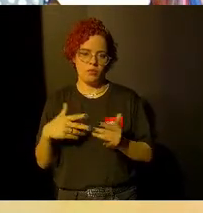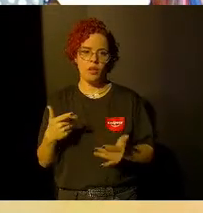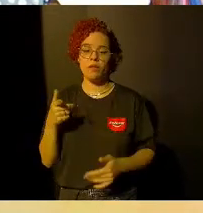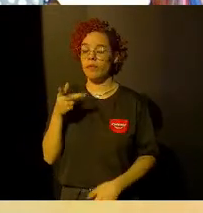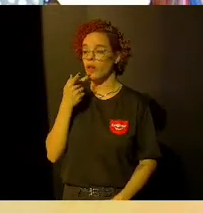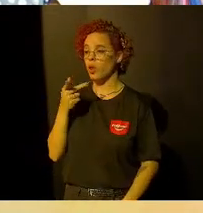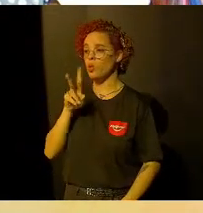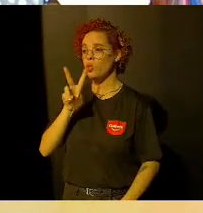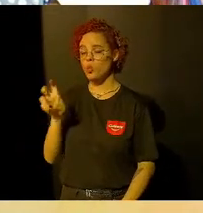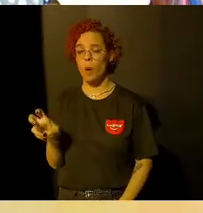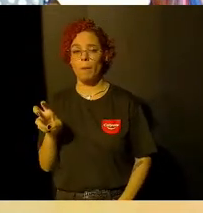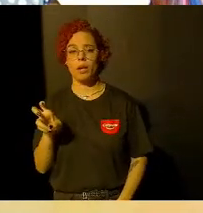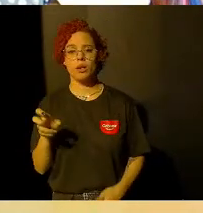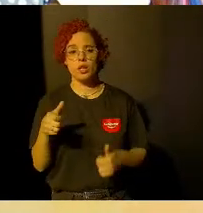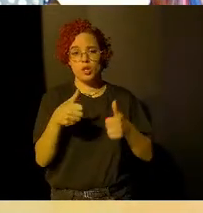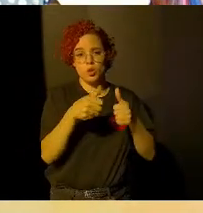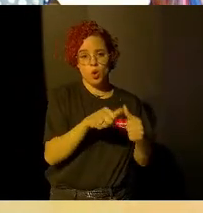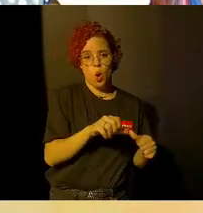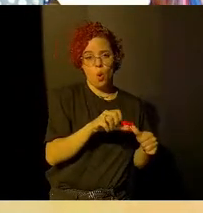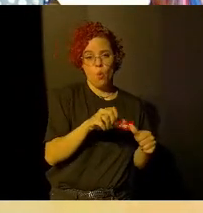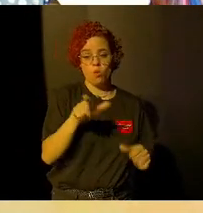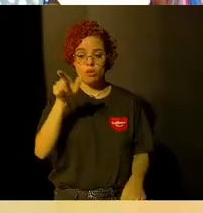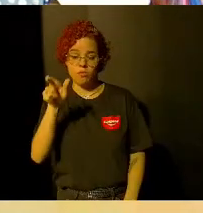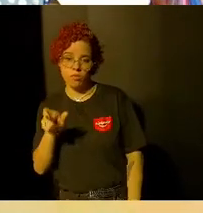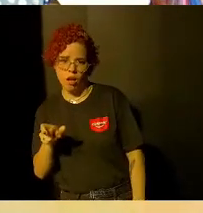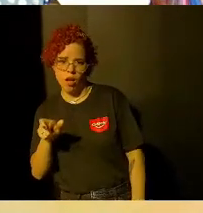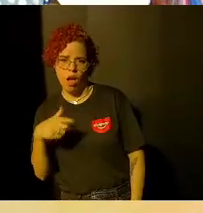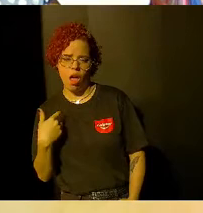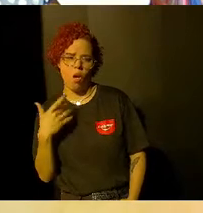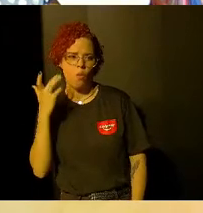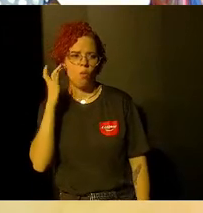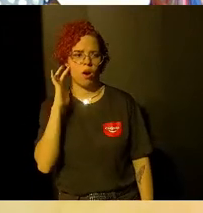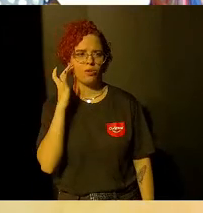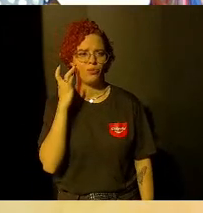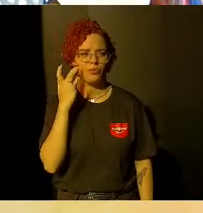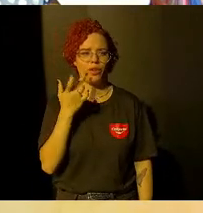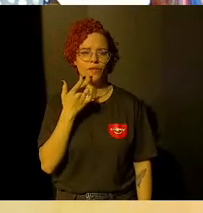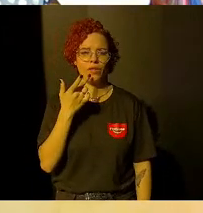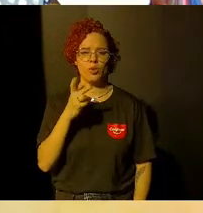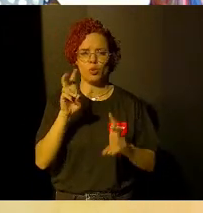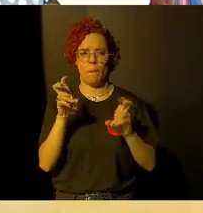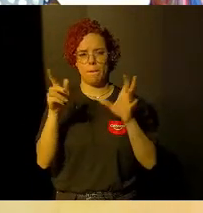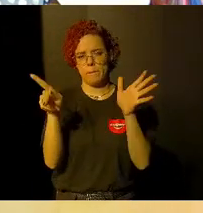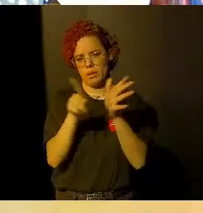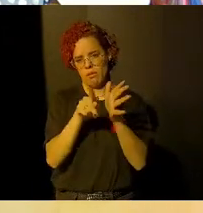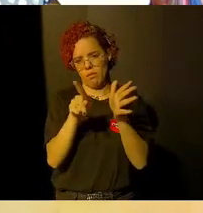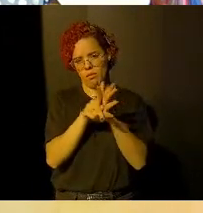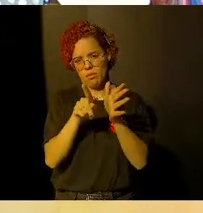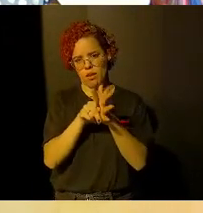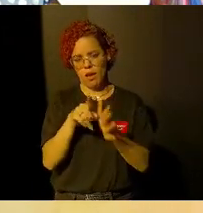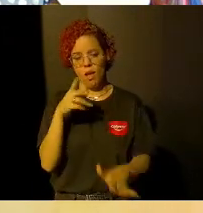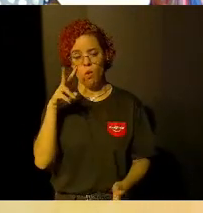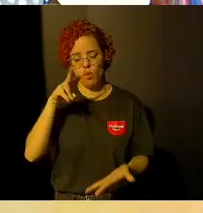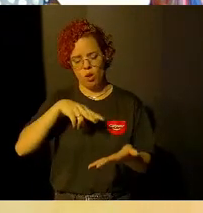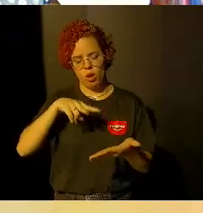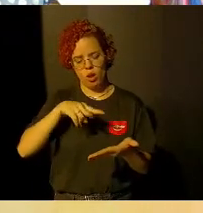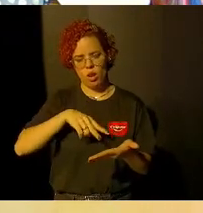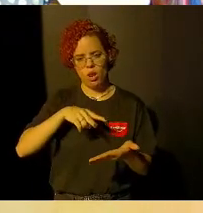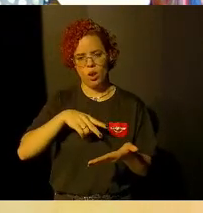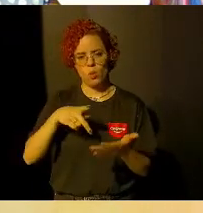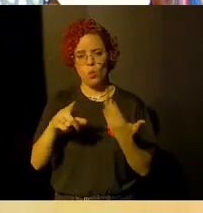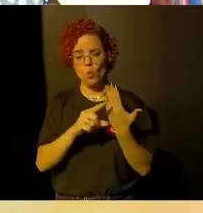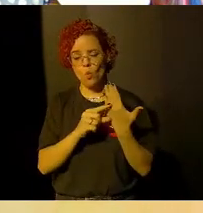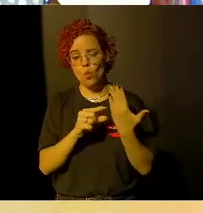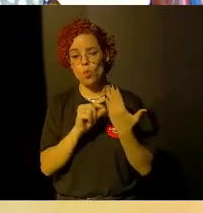eu Eu Tenho pensado muito sobre essas questões de pertencimento e recentemente tá valendo o Eduardo lissan que ele fala que a gente precisa